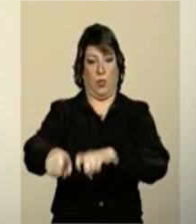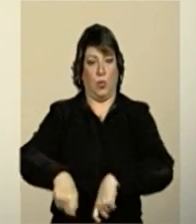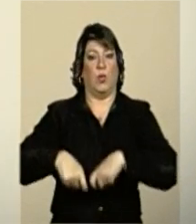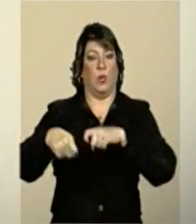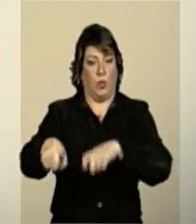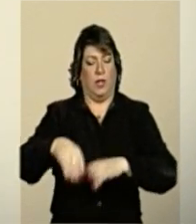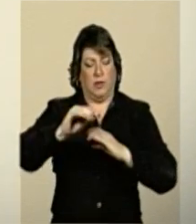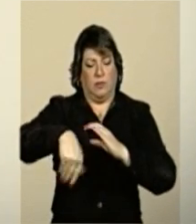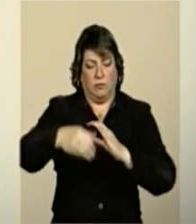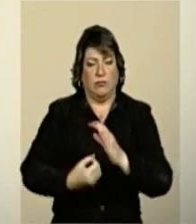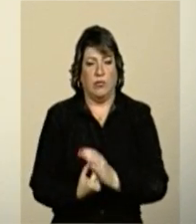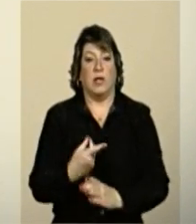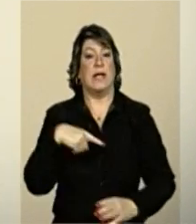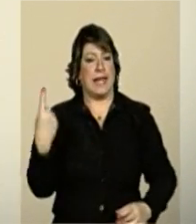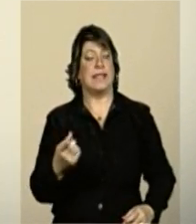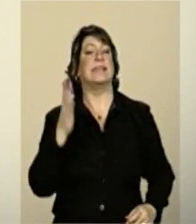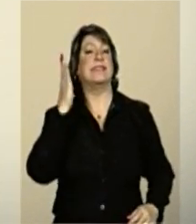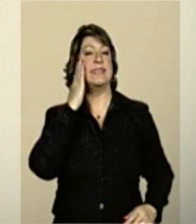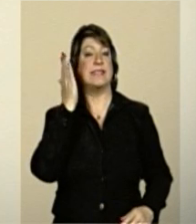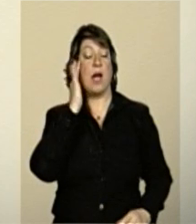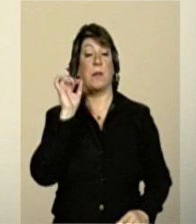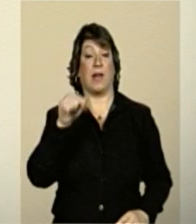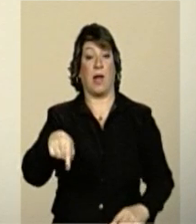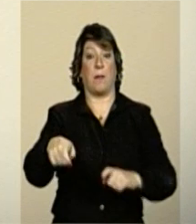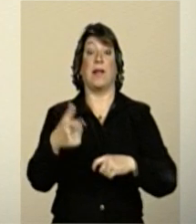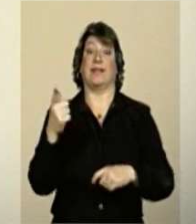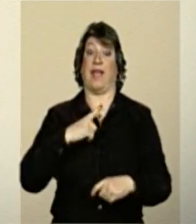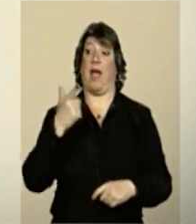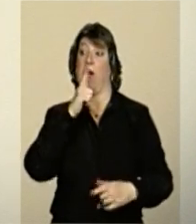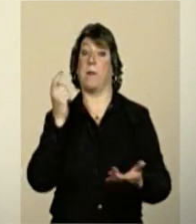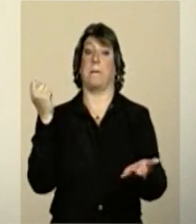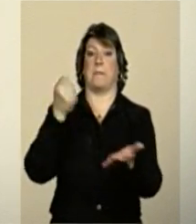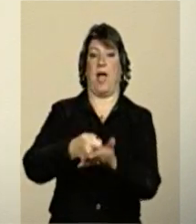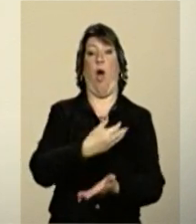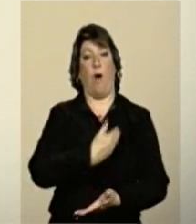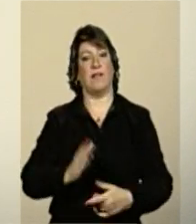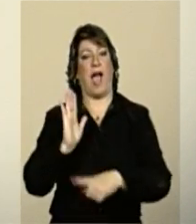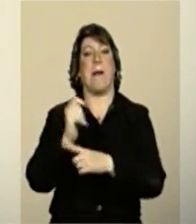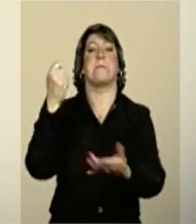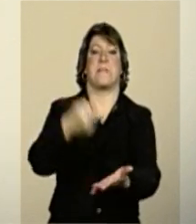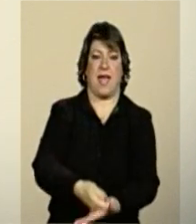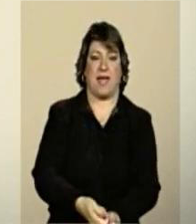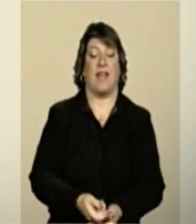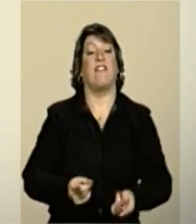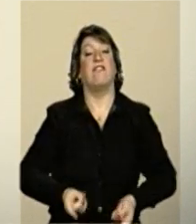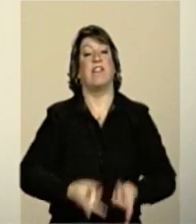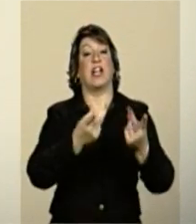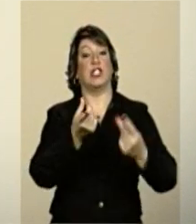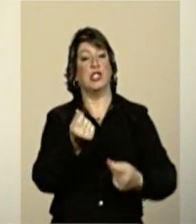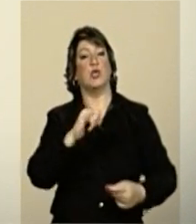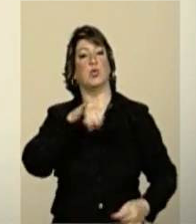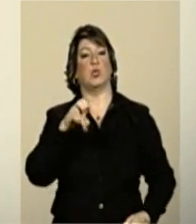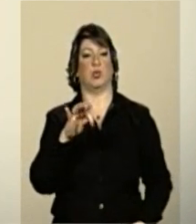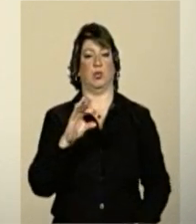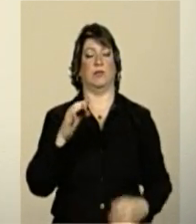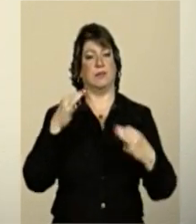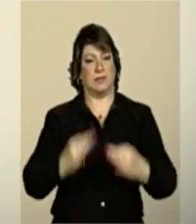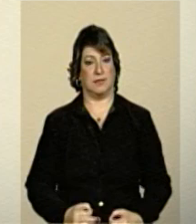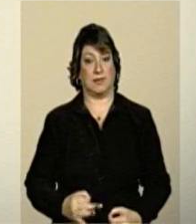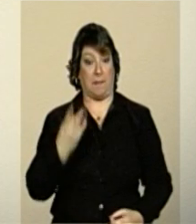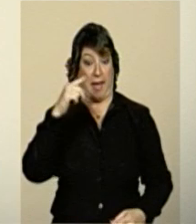produz sabe que sua produção terá comprador e que será vendida por um preço justo. Para este